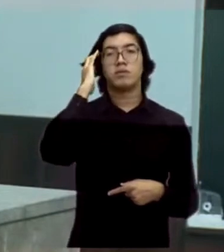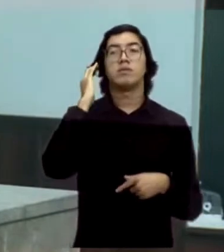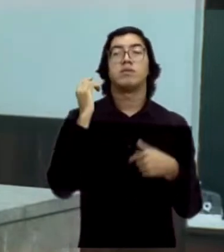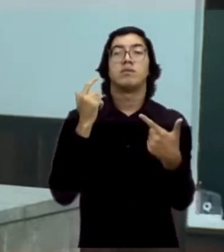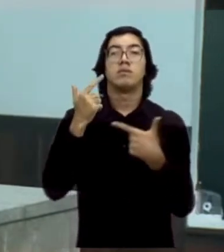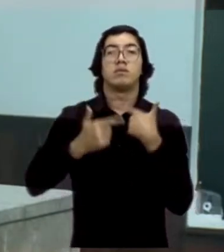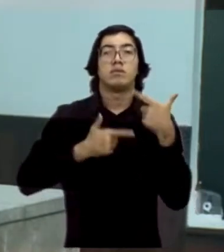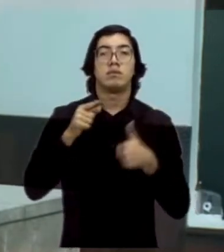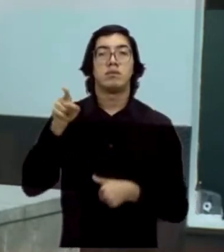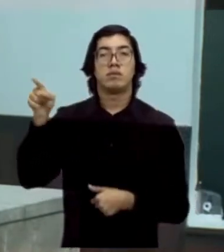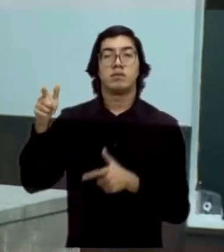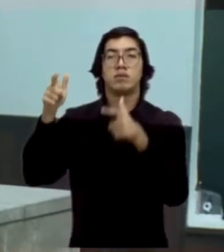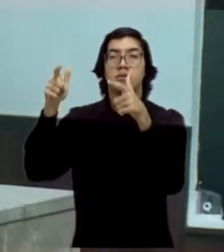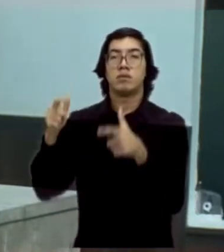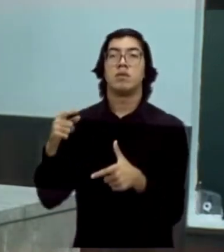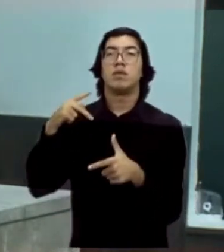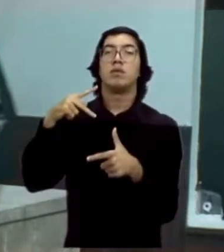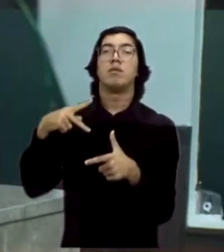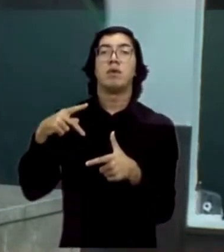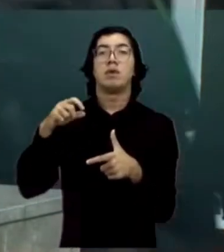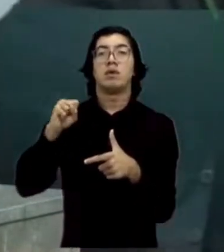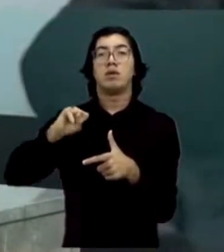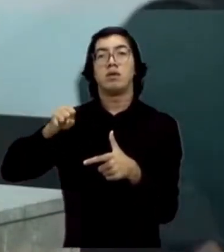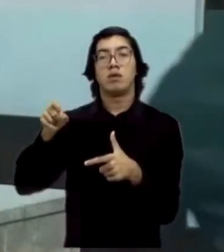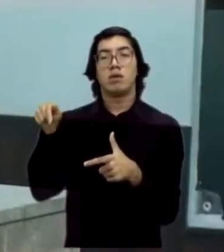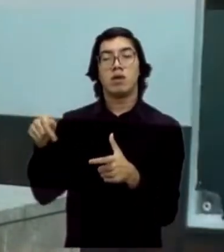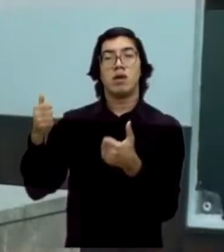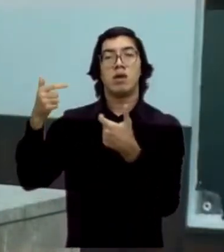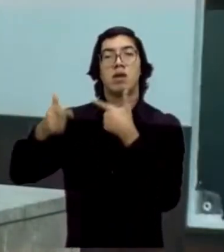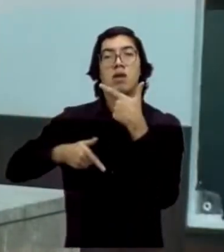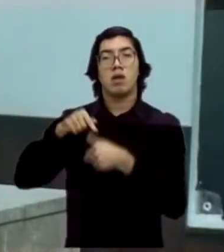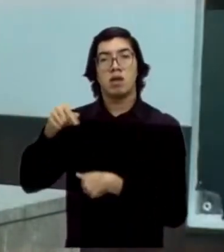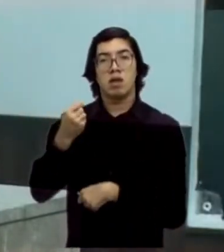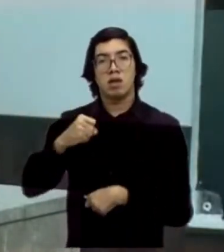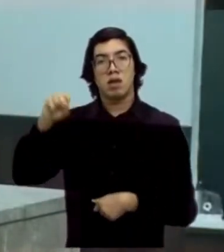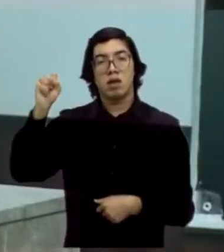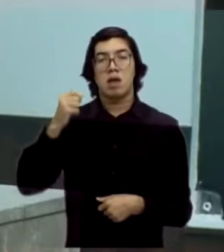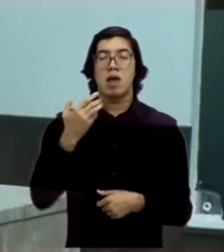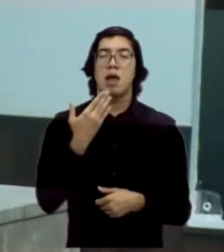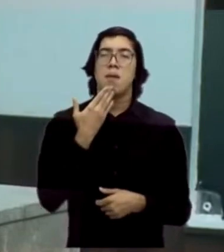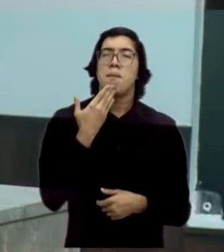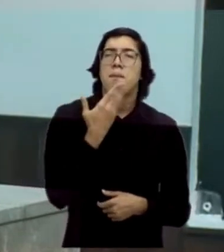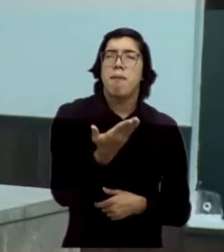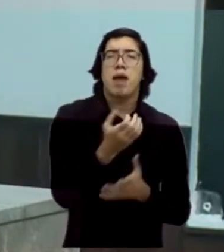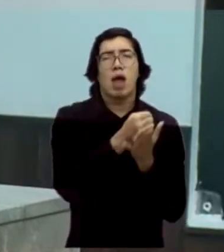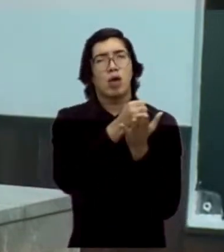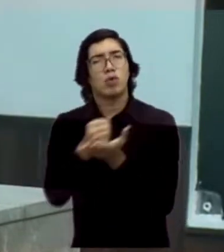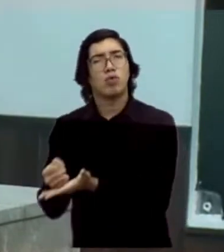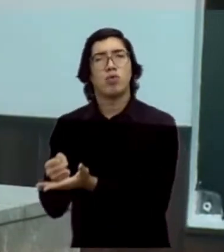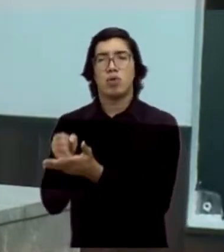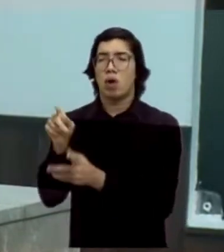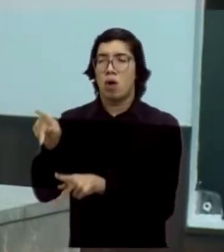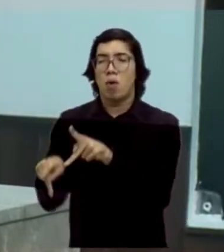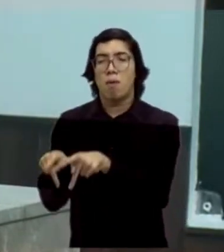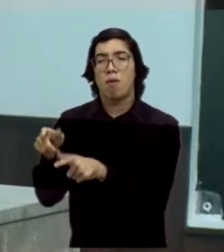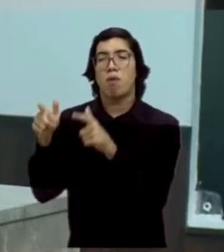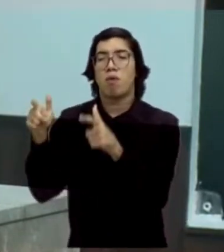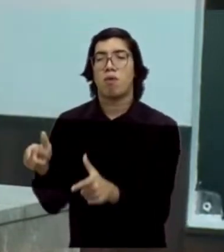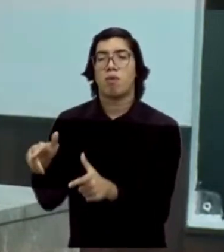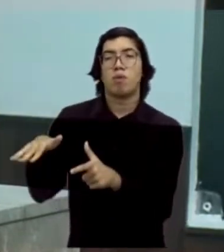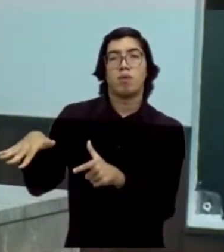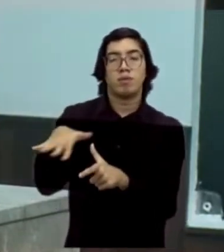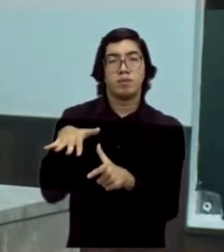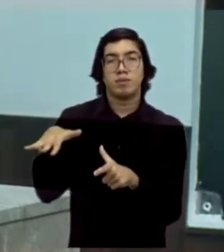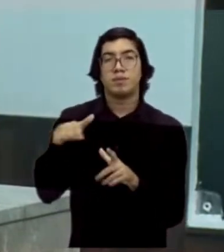Parque São José, e ela pede única e exclusivamente para o povo. E eu sei também que